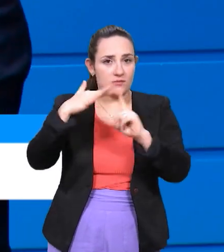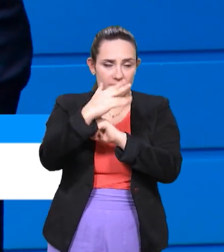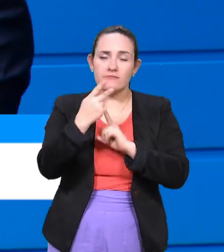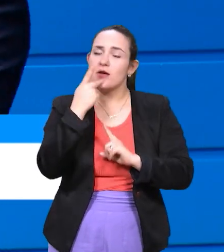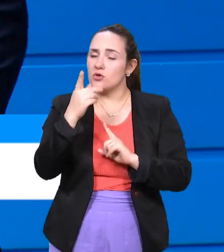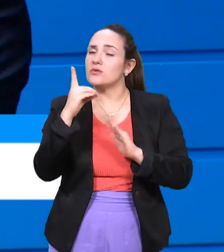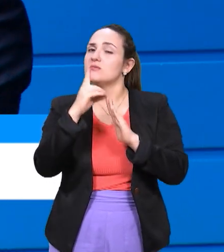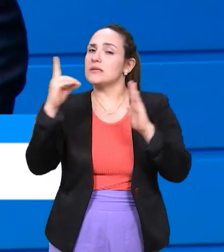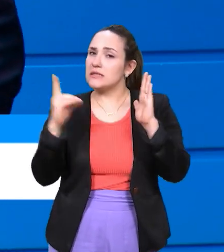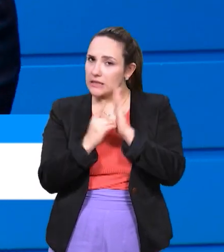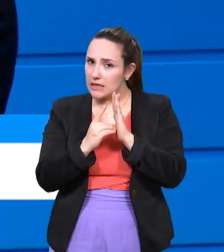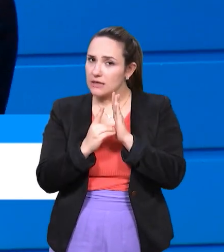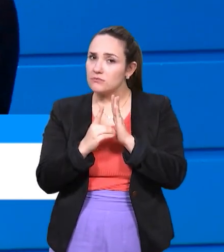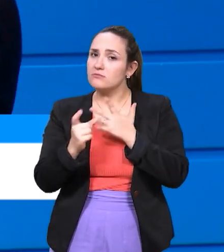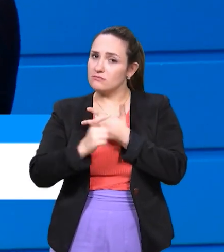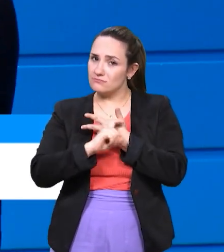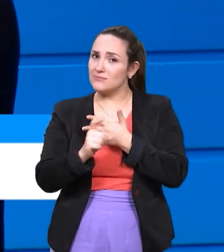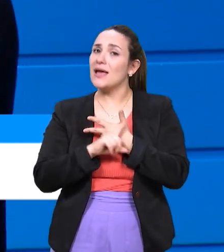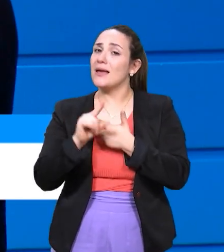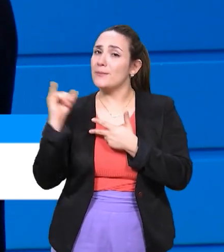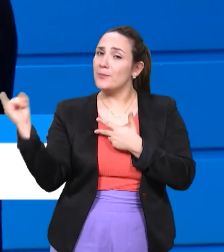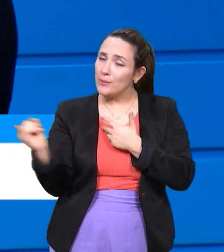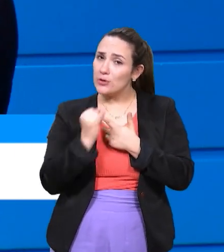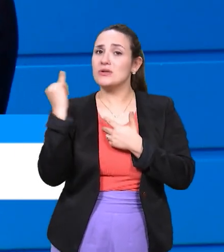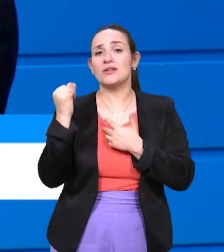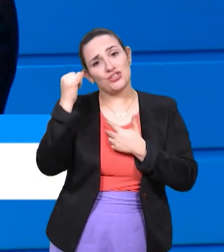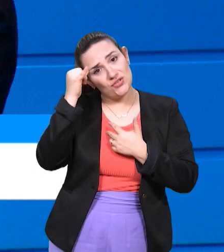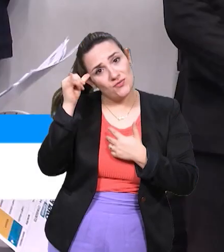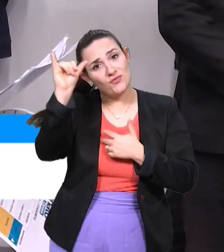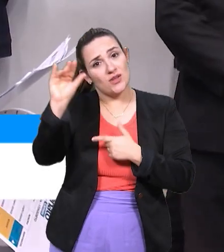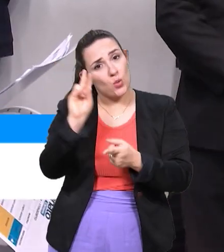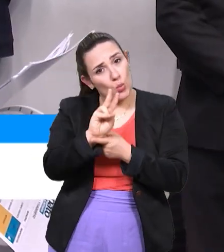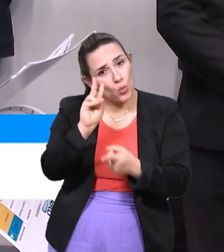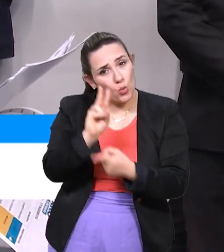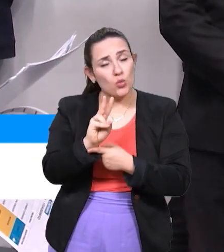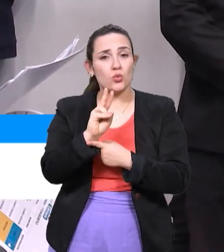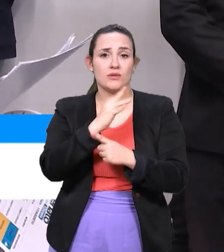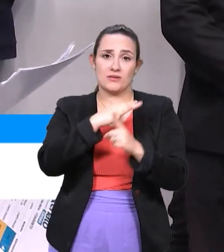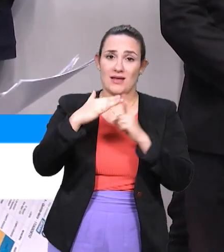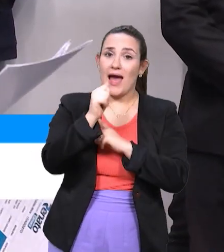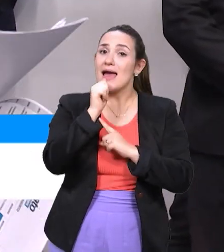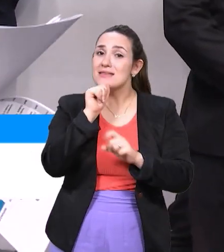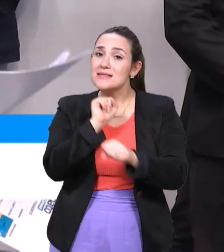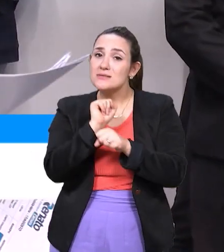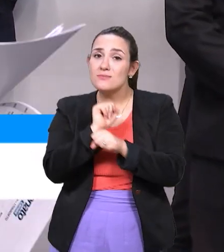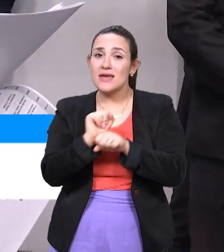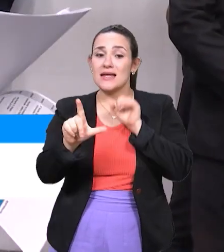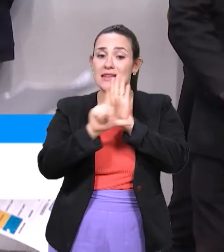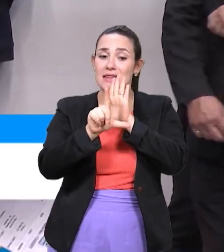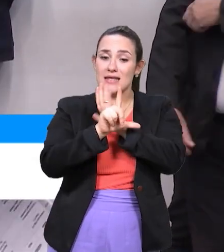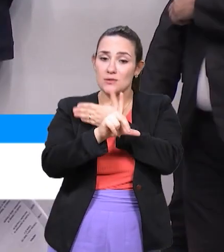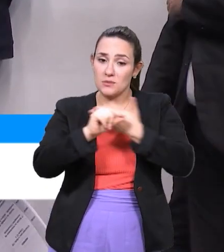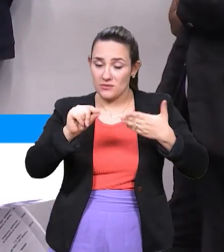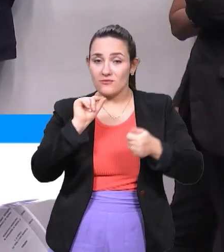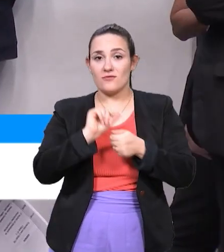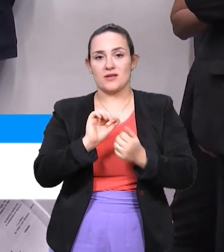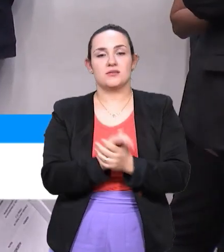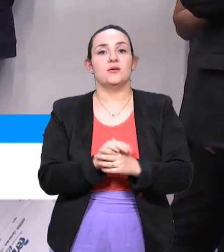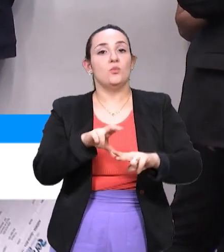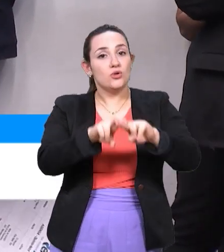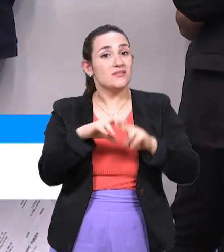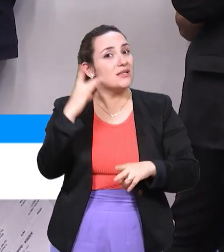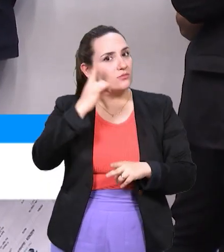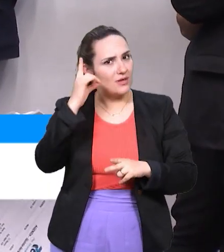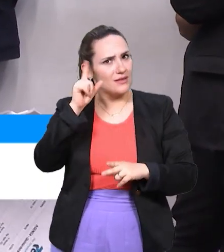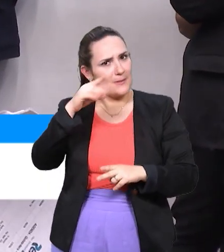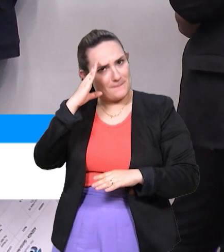falou que o decreto do Executivo foi uma importante medida preventiva, enquanto a lei do Pantanal está sendo elaborada, e os